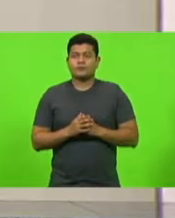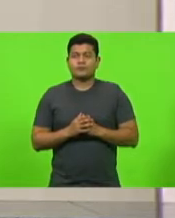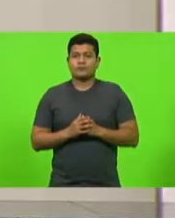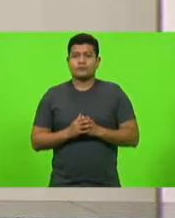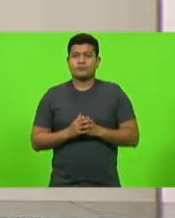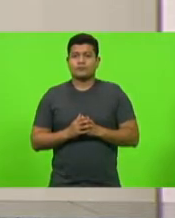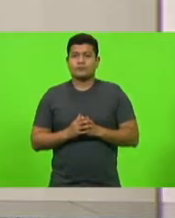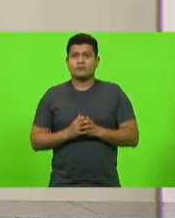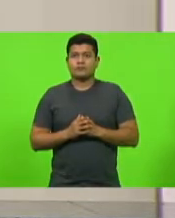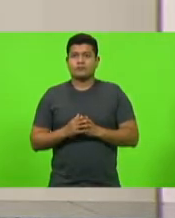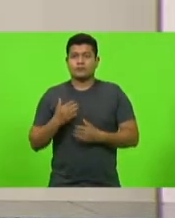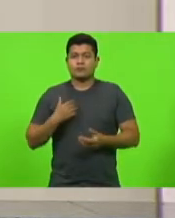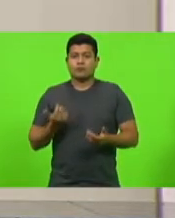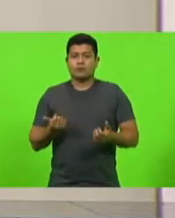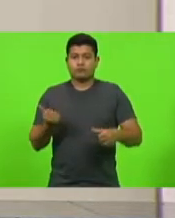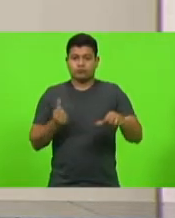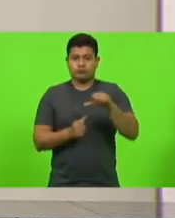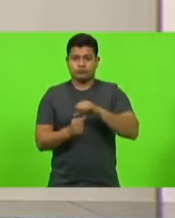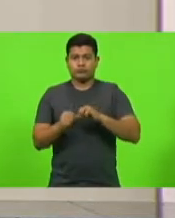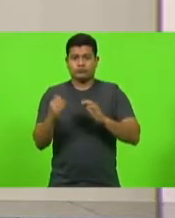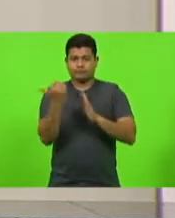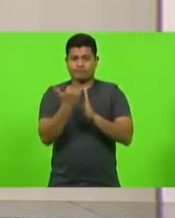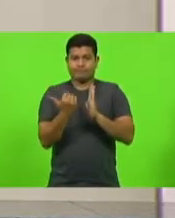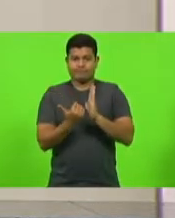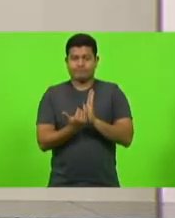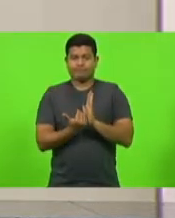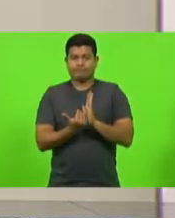Eu vou fazer uma inversão de pauta.